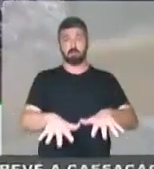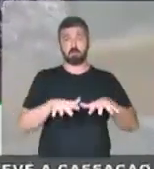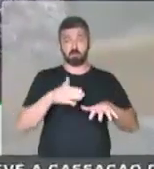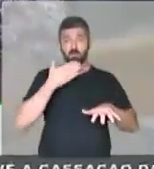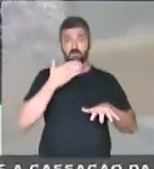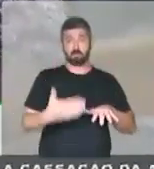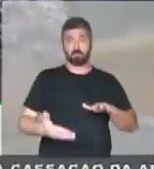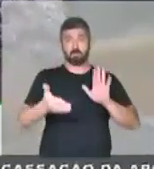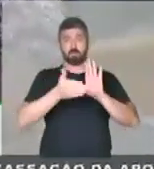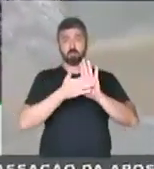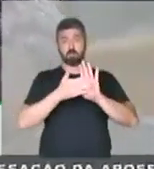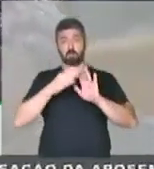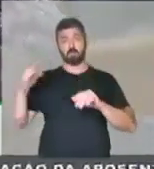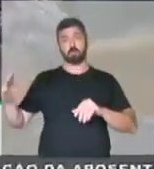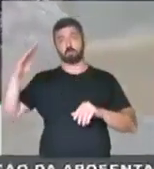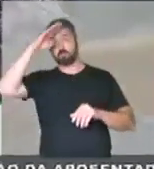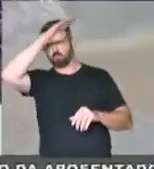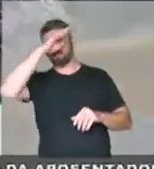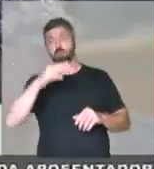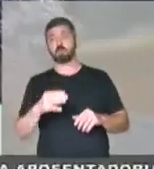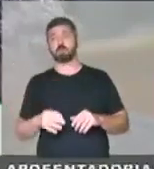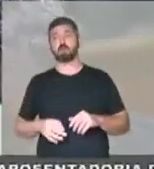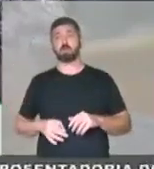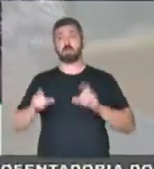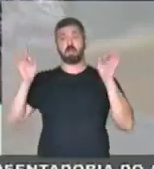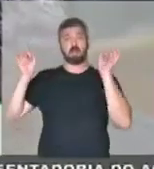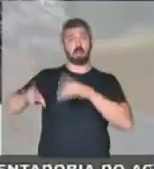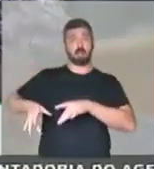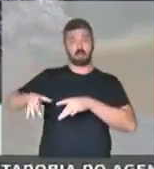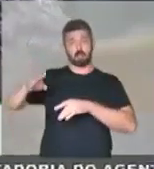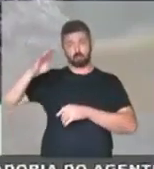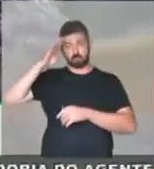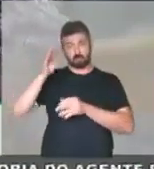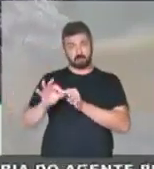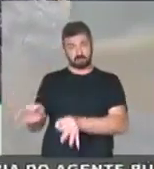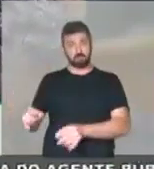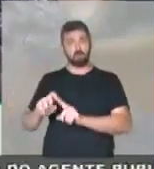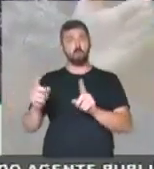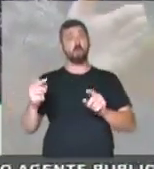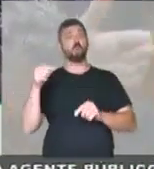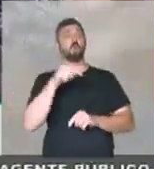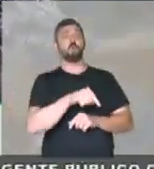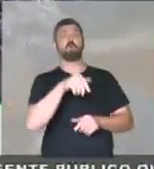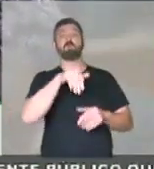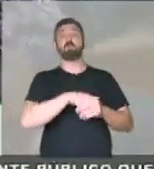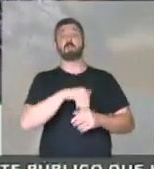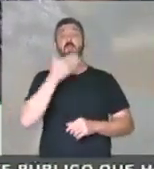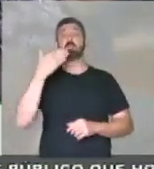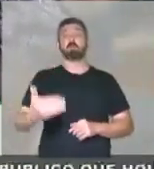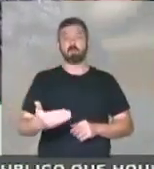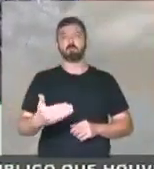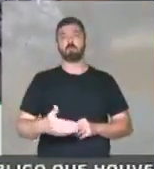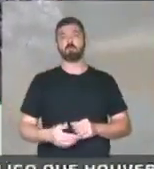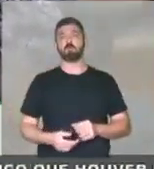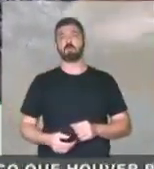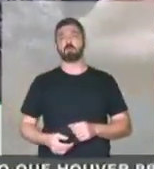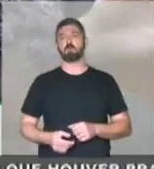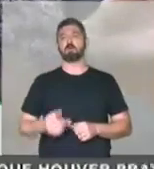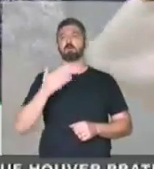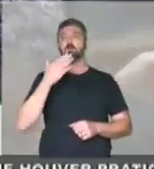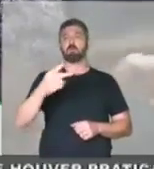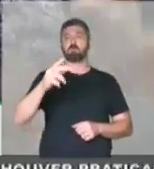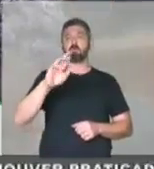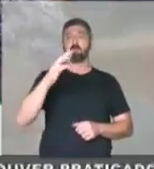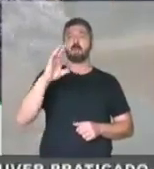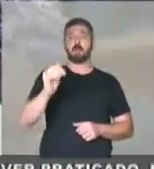a favor da proposta do Bolsonaro, que abandona os praças, ou este plenário vai votar favorável aos